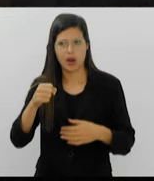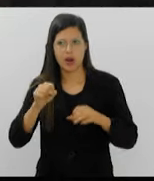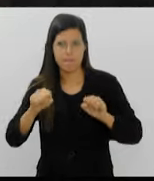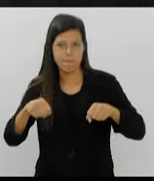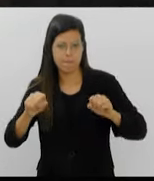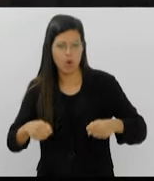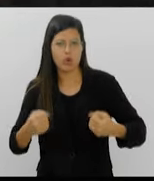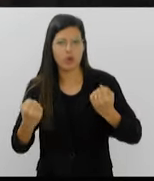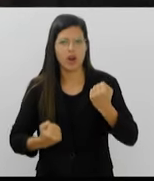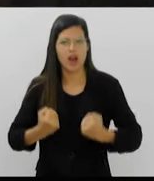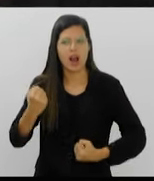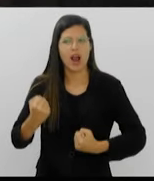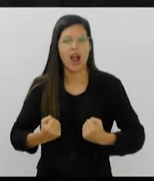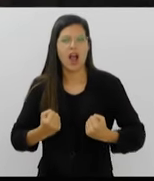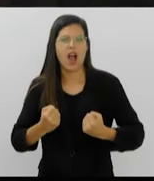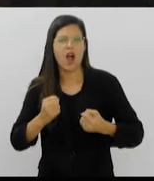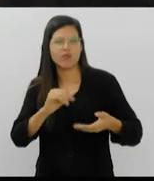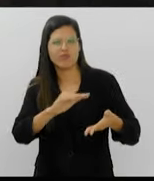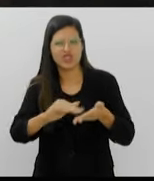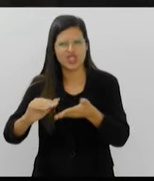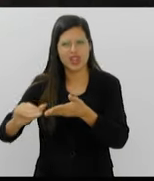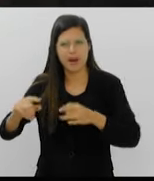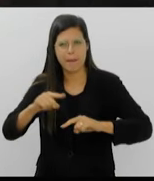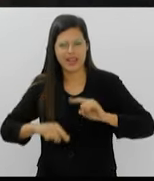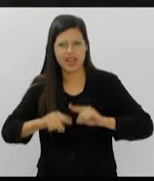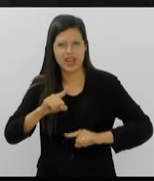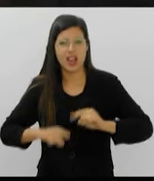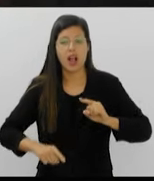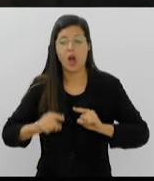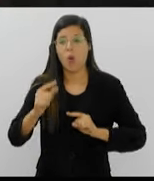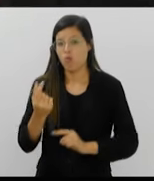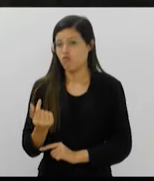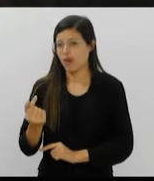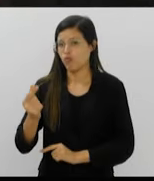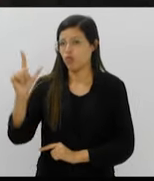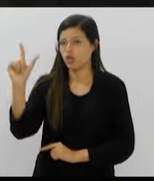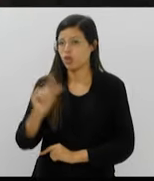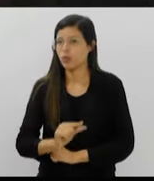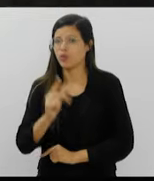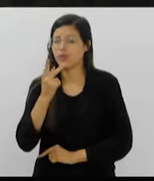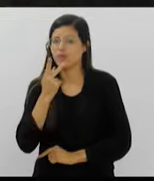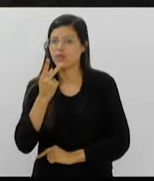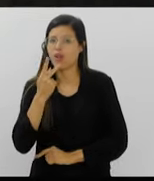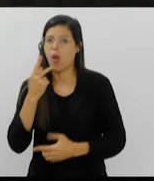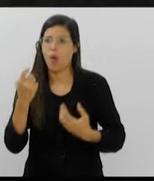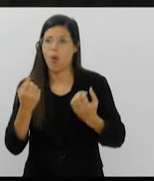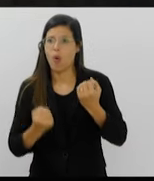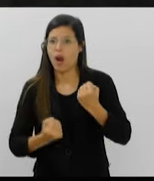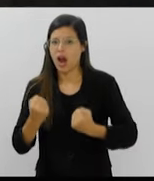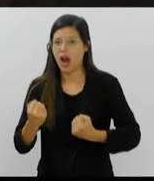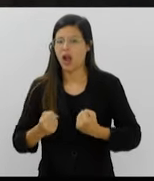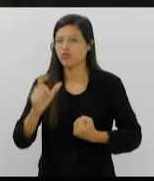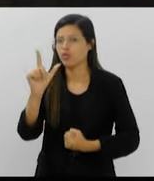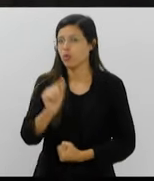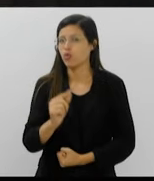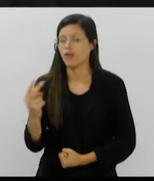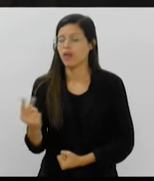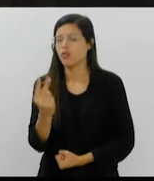depena, deprecia o preço, diz que o carro lá ocupou o espaço, diminui o valor,